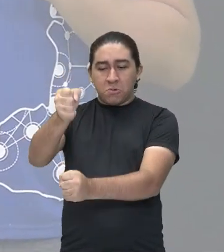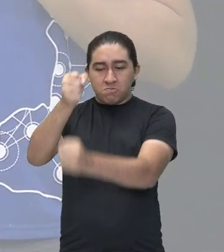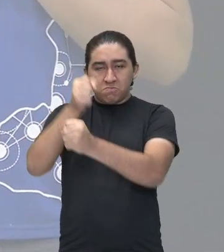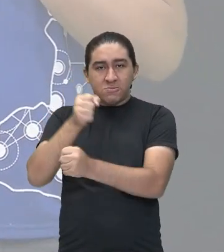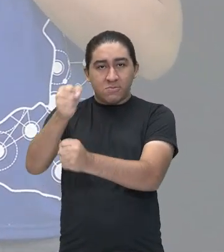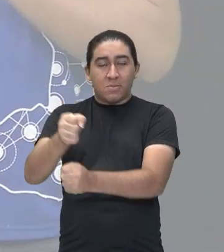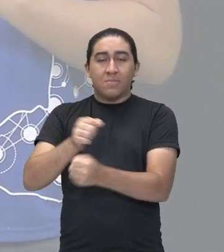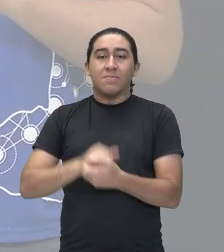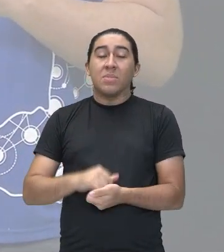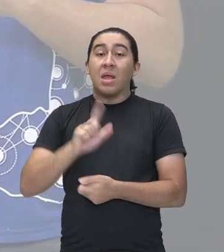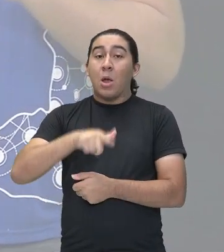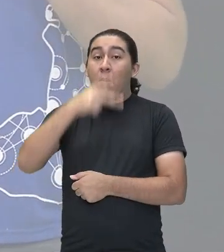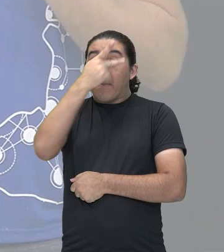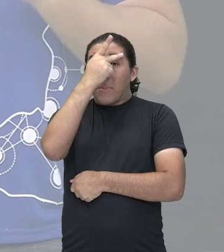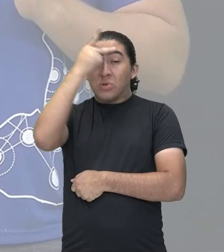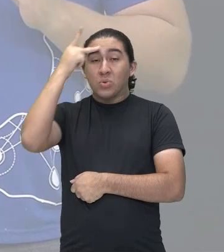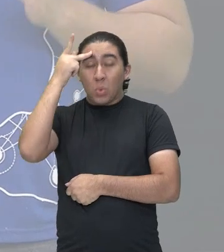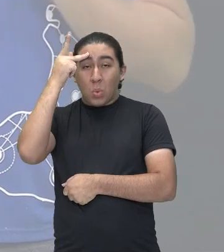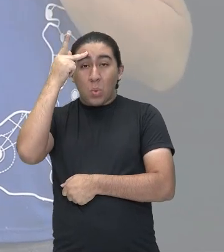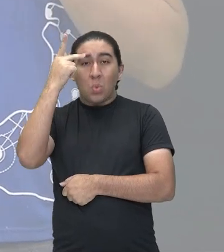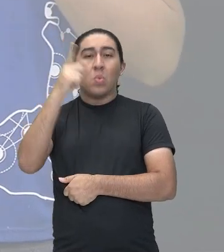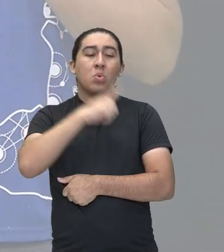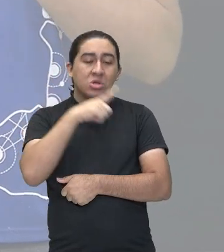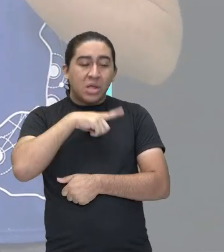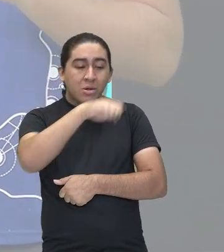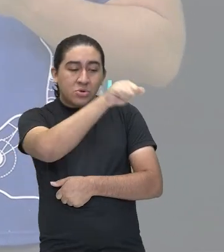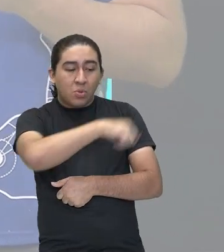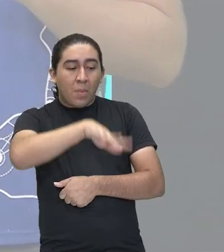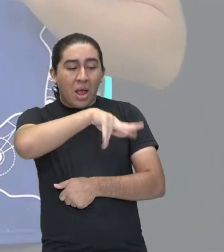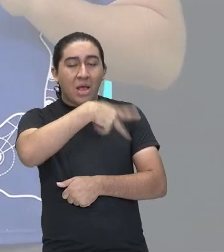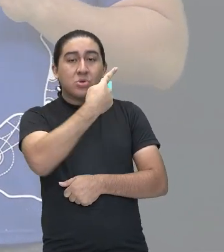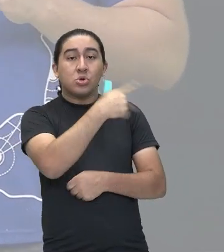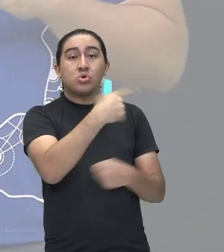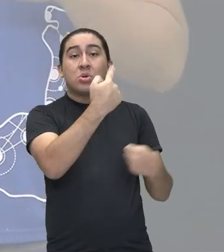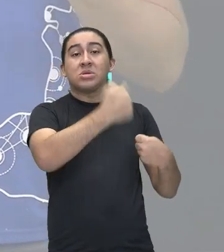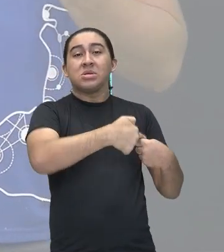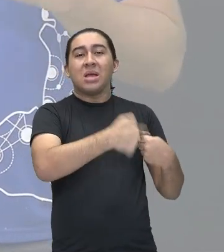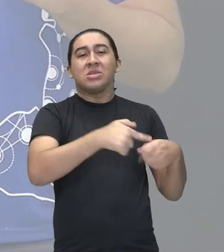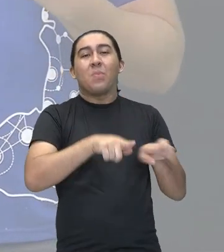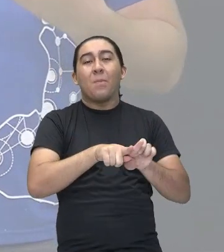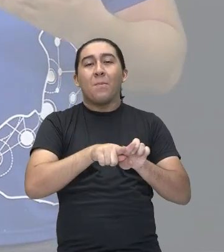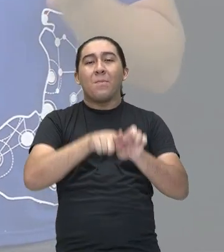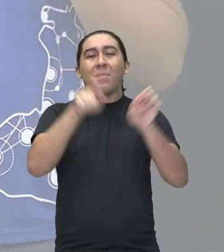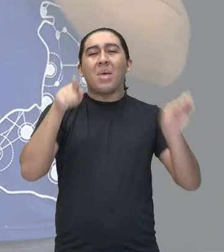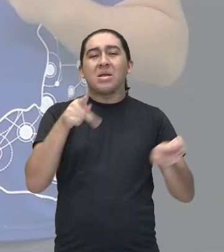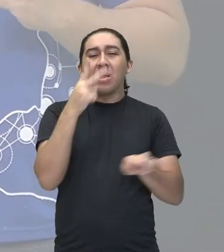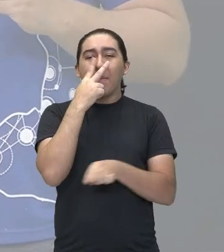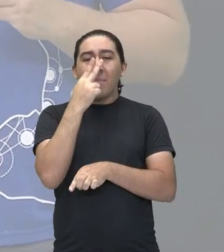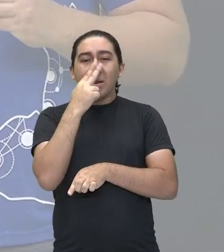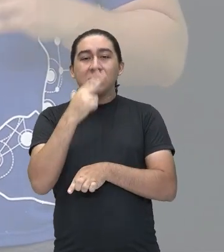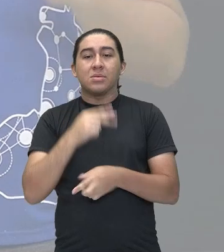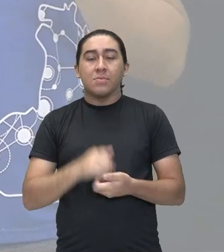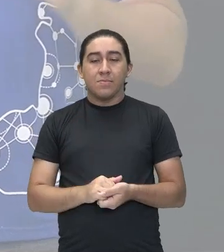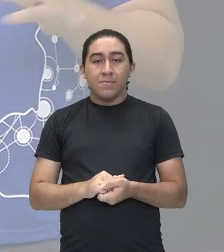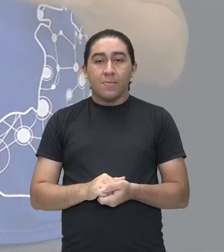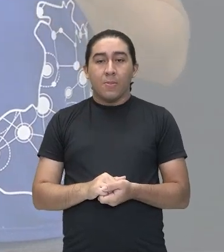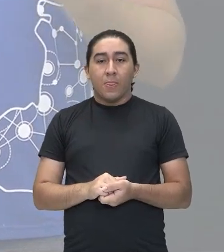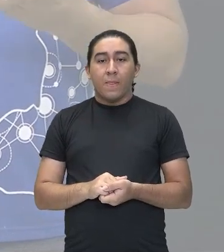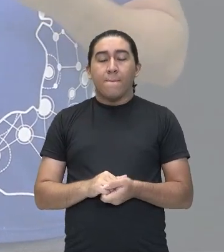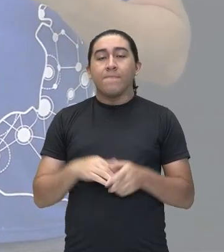está ali no seu interior, na sua cidade, mas que está sem condições,